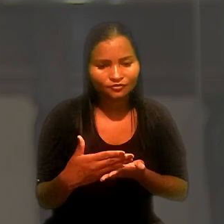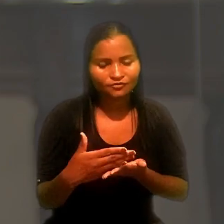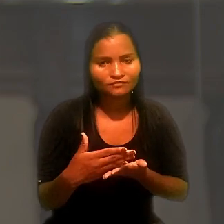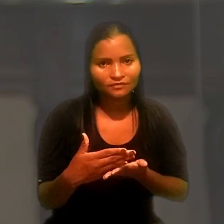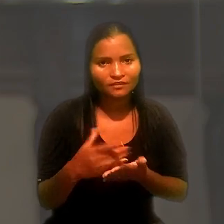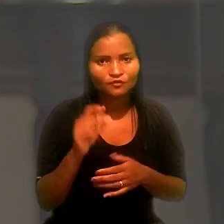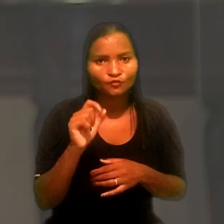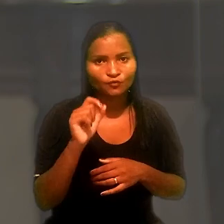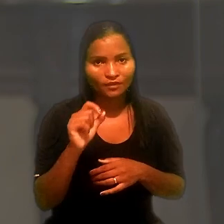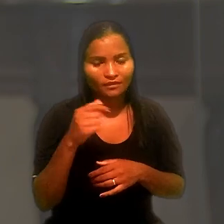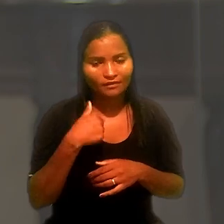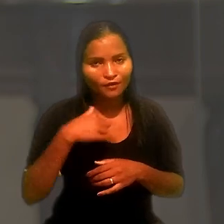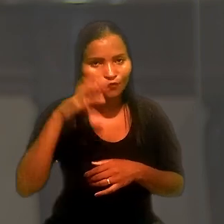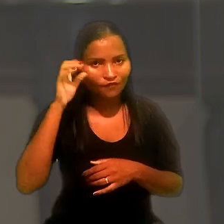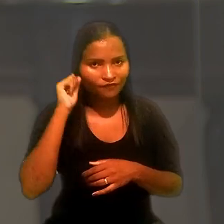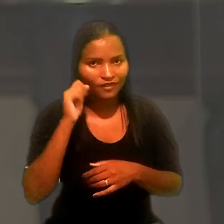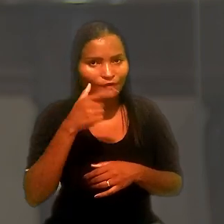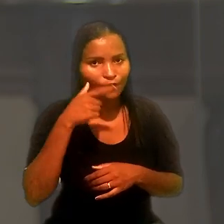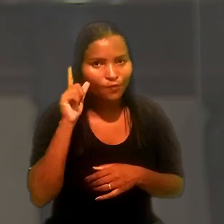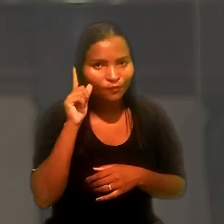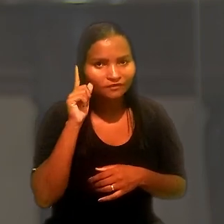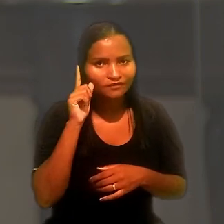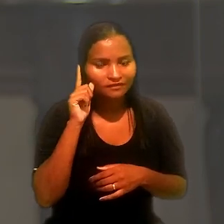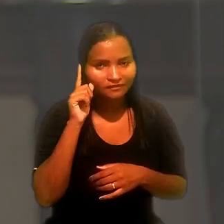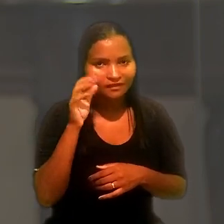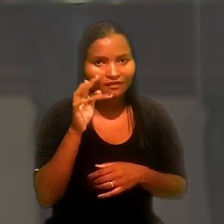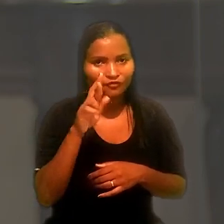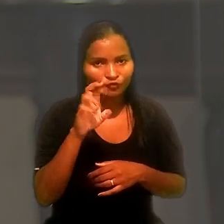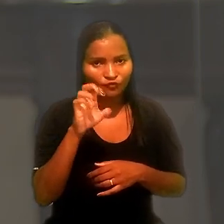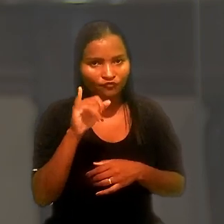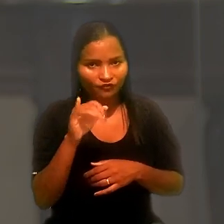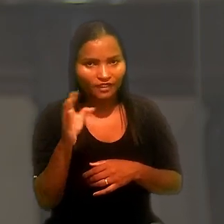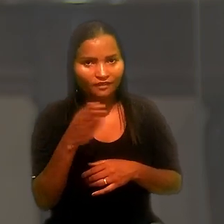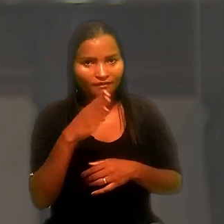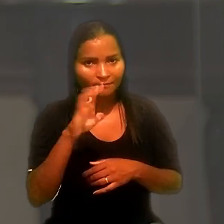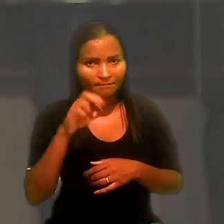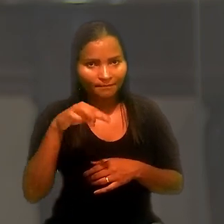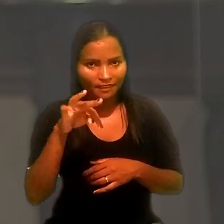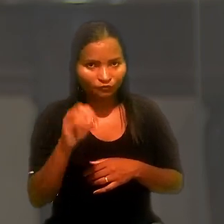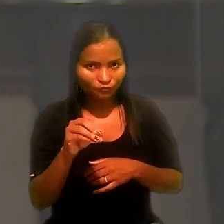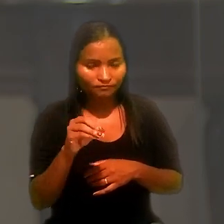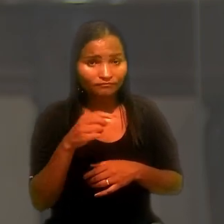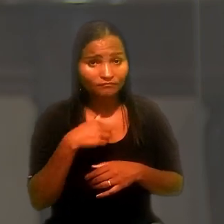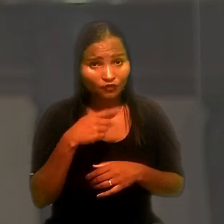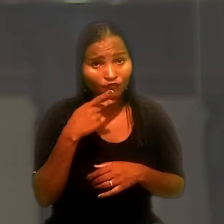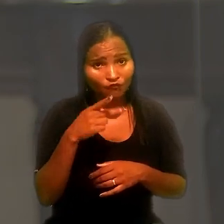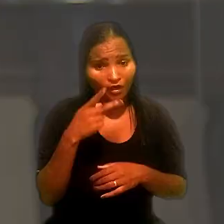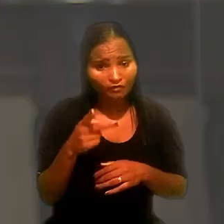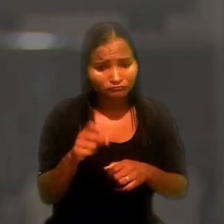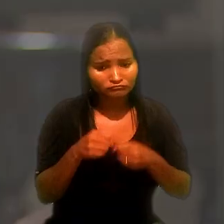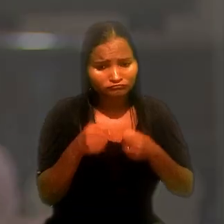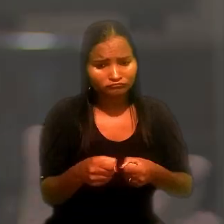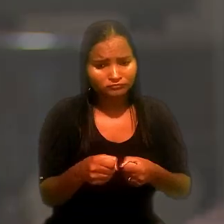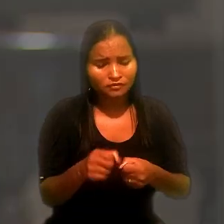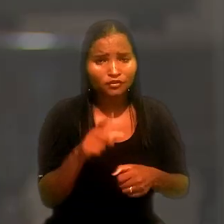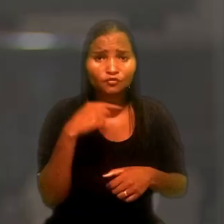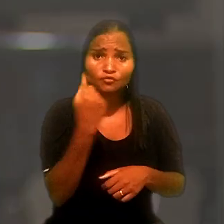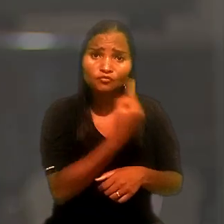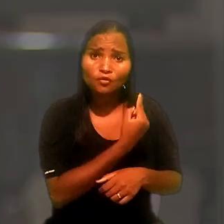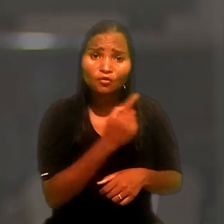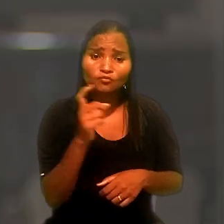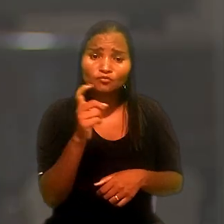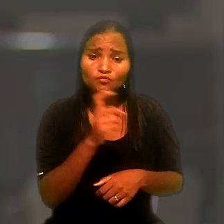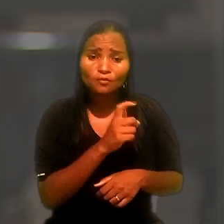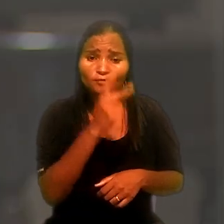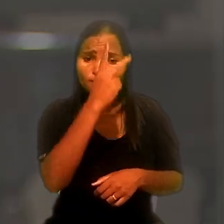partindo daquilo que ouvi ontem do Frei Beto, eu diria com muita propriedade, nós